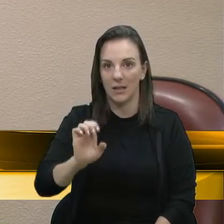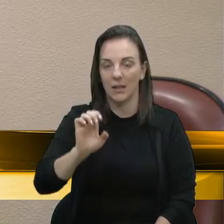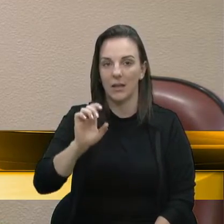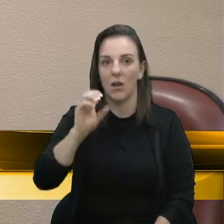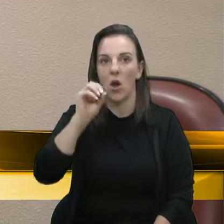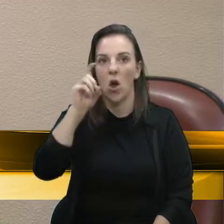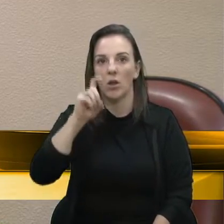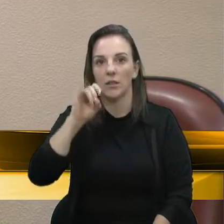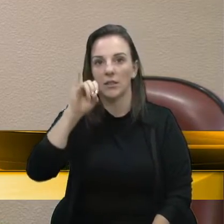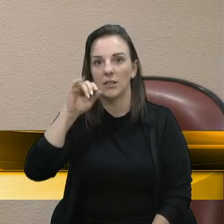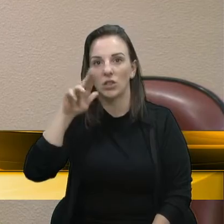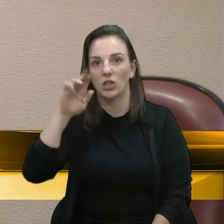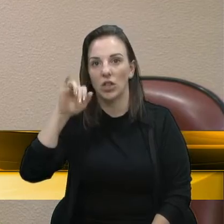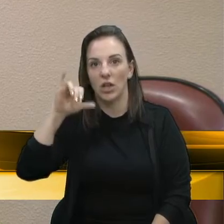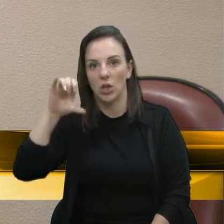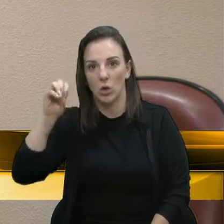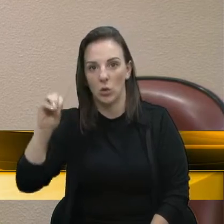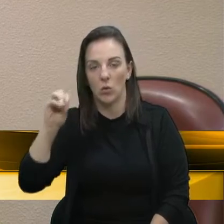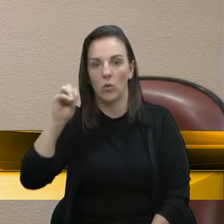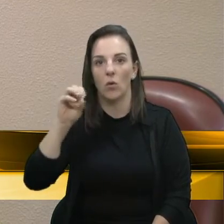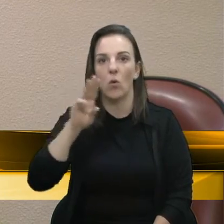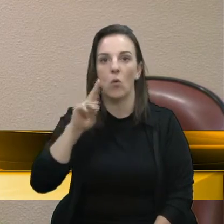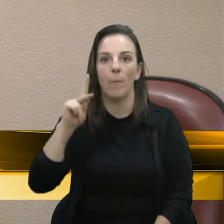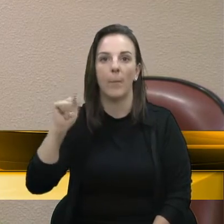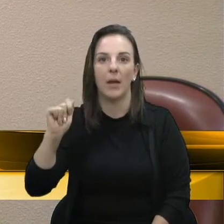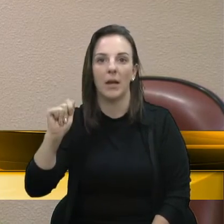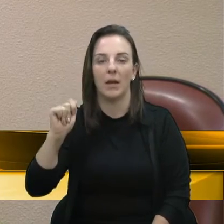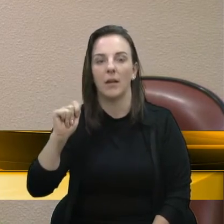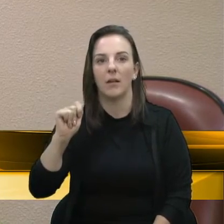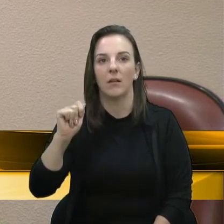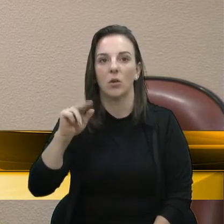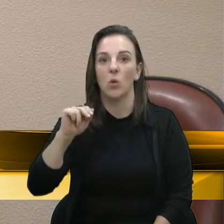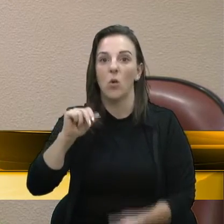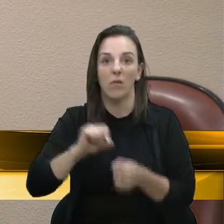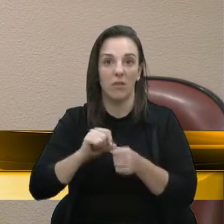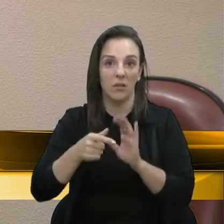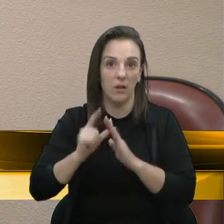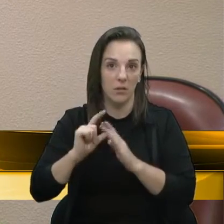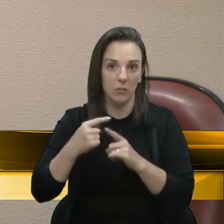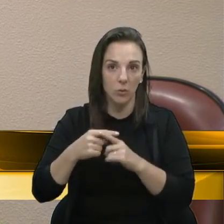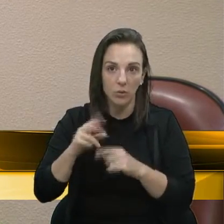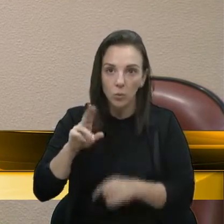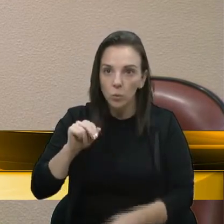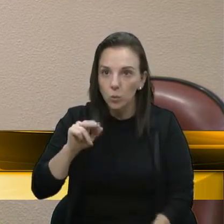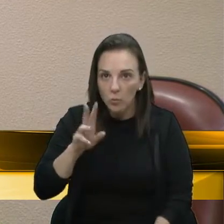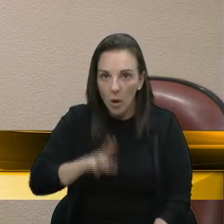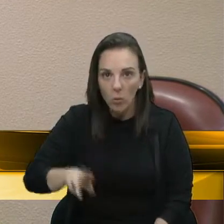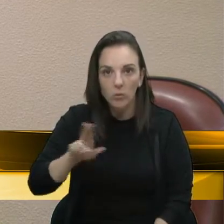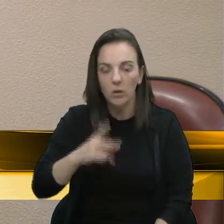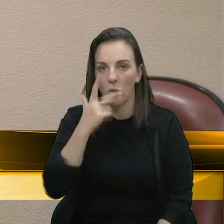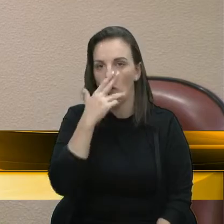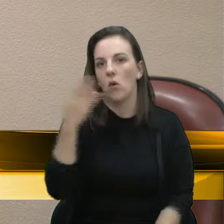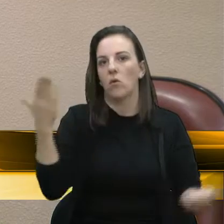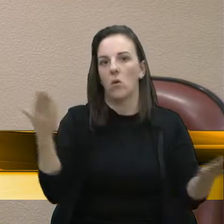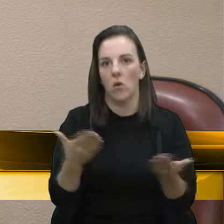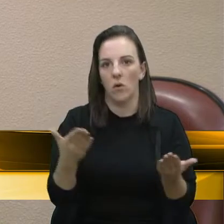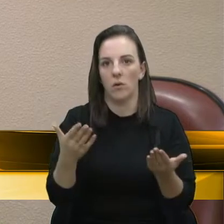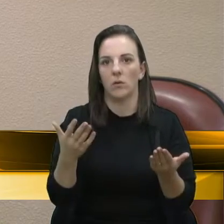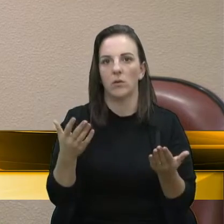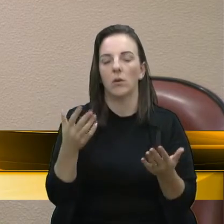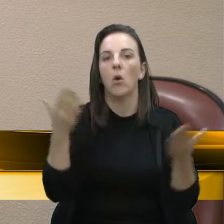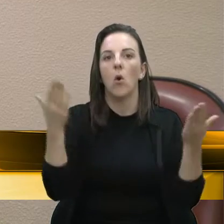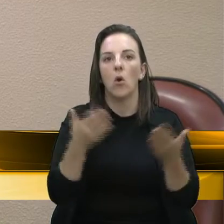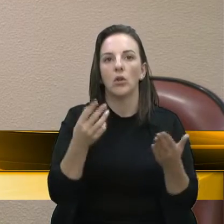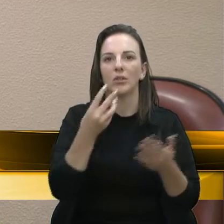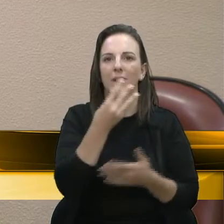porque nunca se teve um uso como esse que está acontecendo agora. Hoje está se usando de 3 a 4 vezes mais do que se